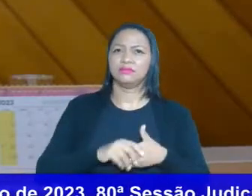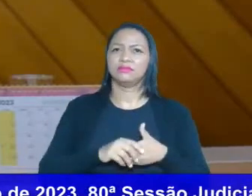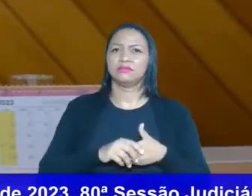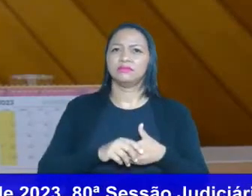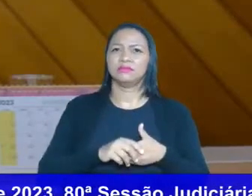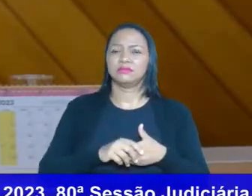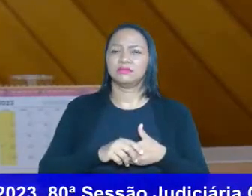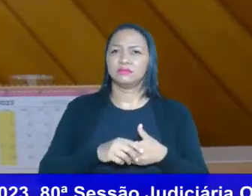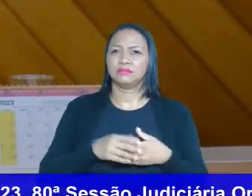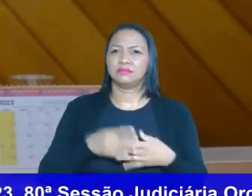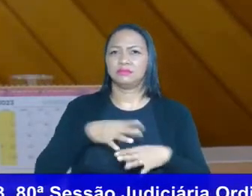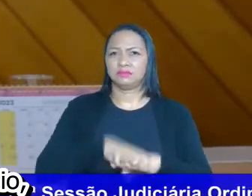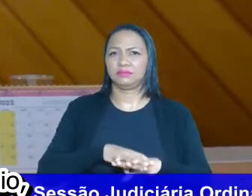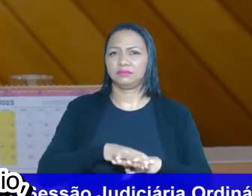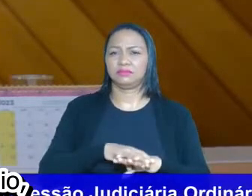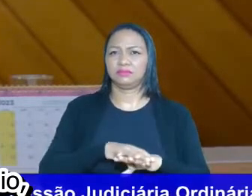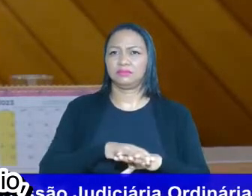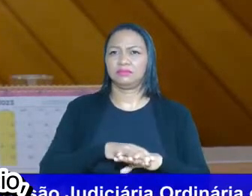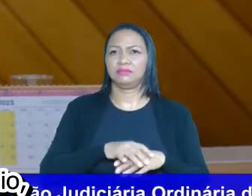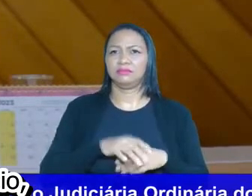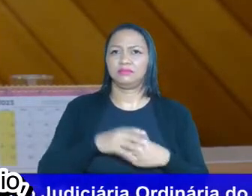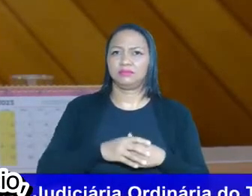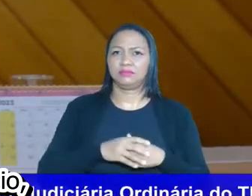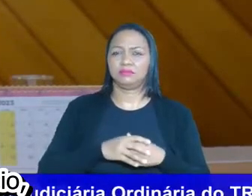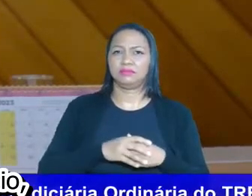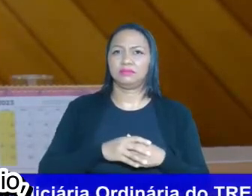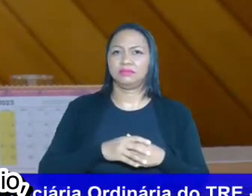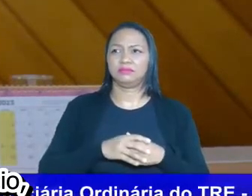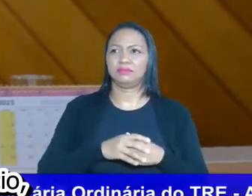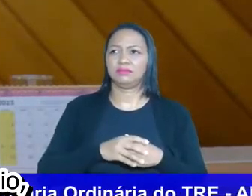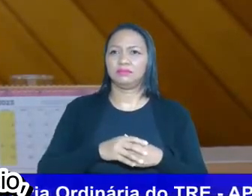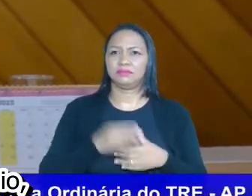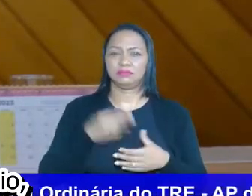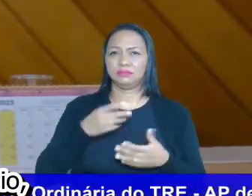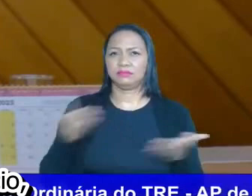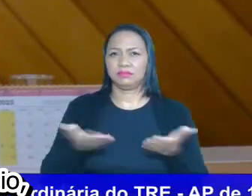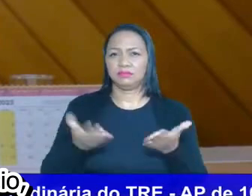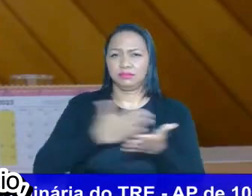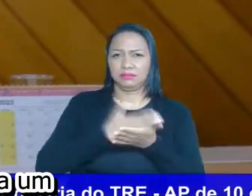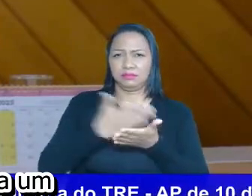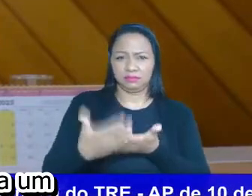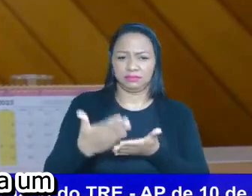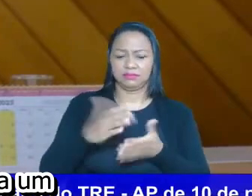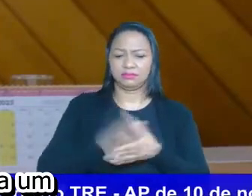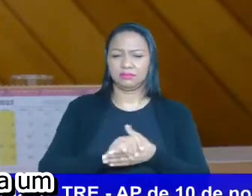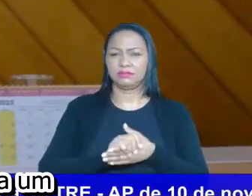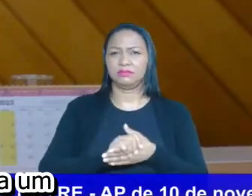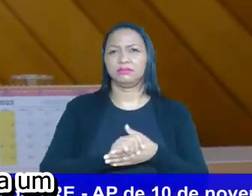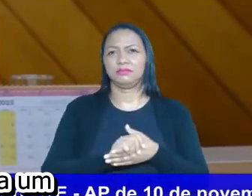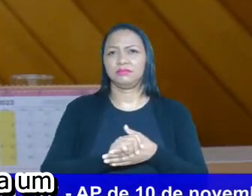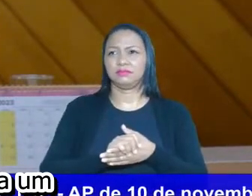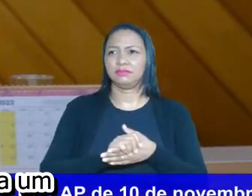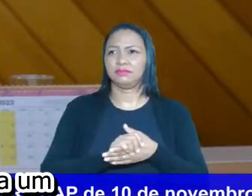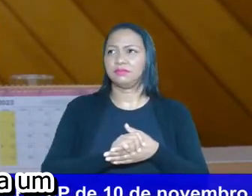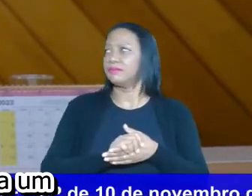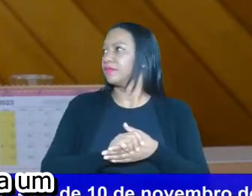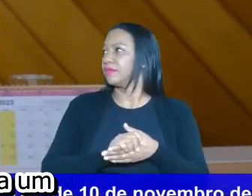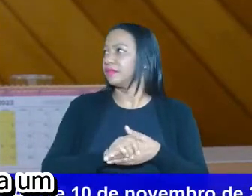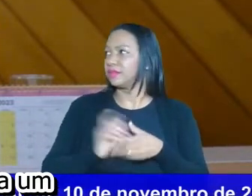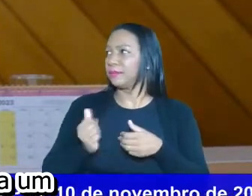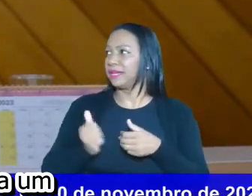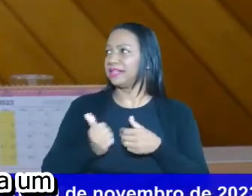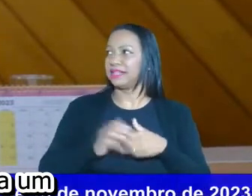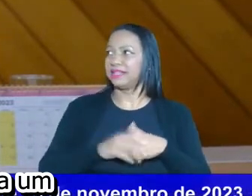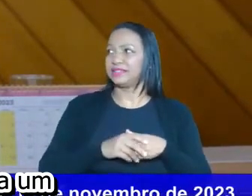entendimento, inclusive de bom tom que eu registre que logo no início, quando eu comecei a compor